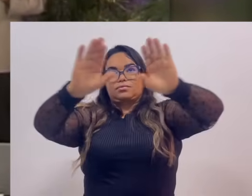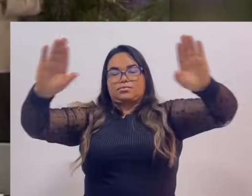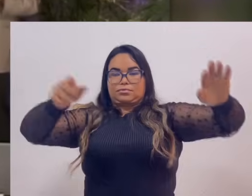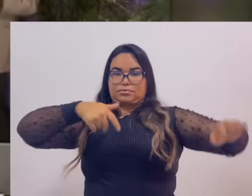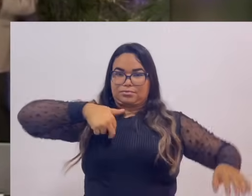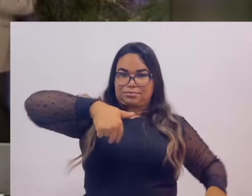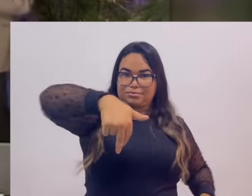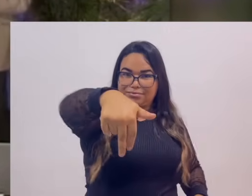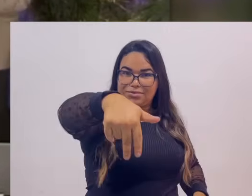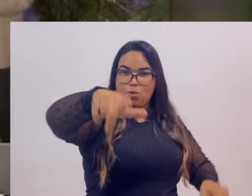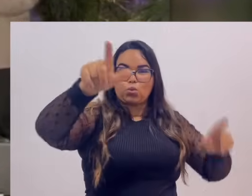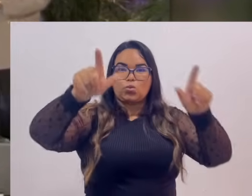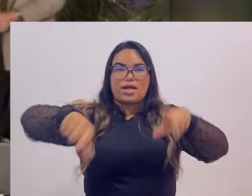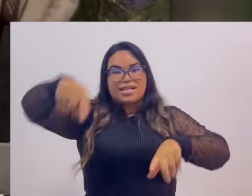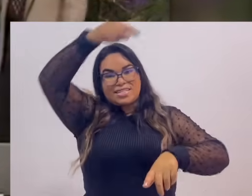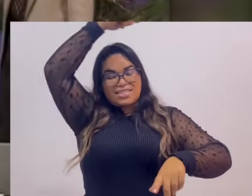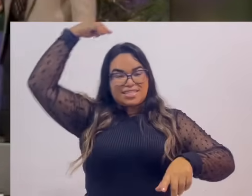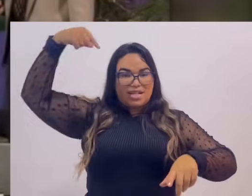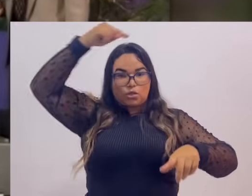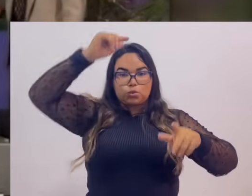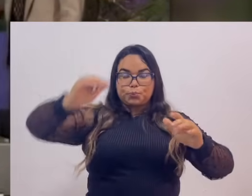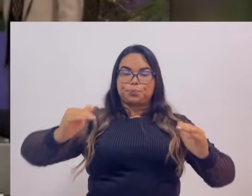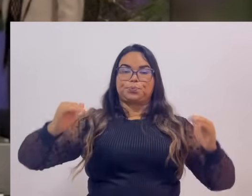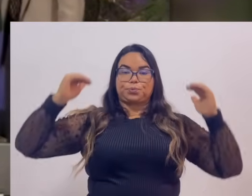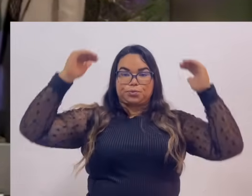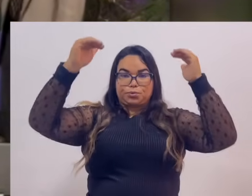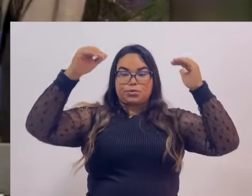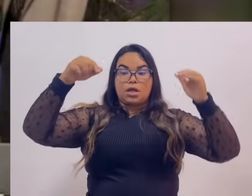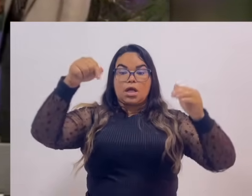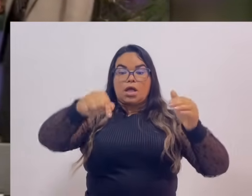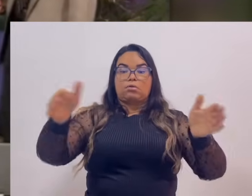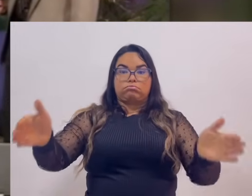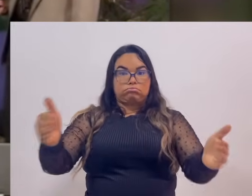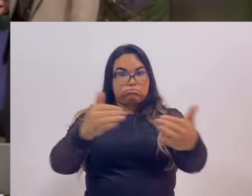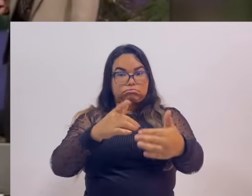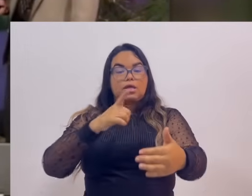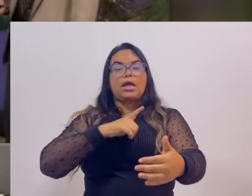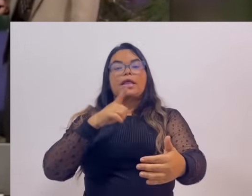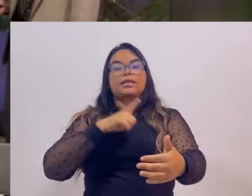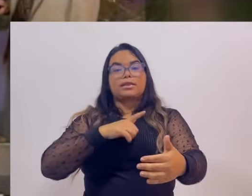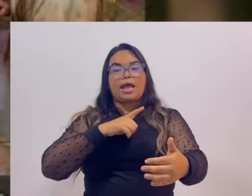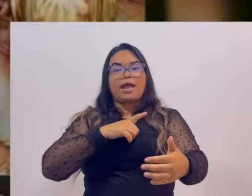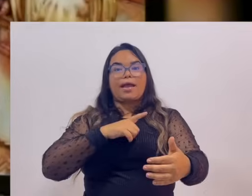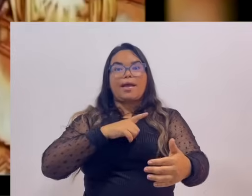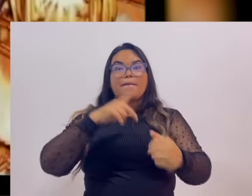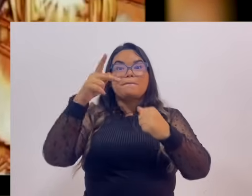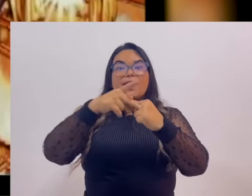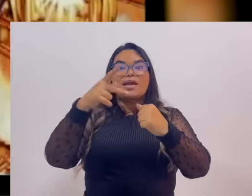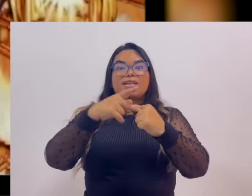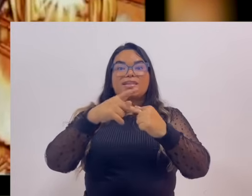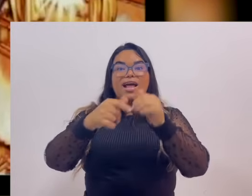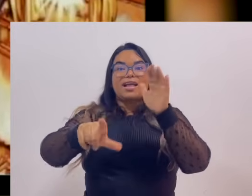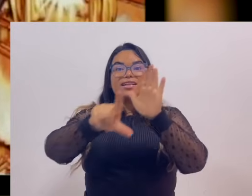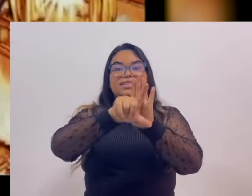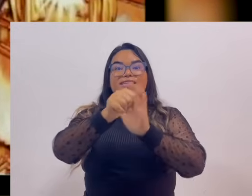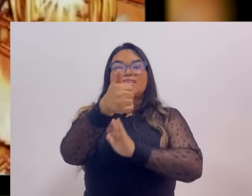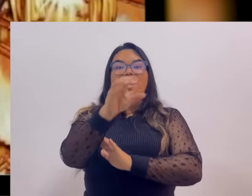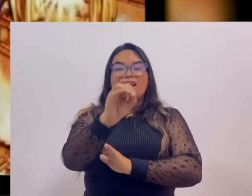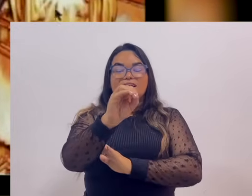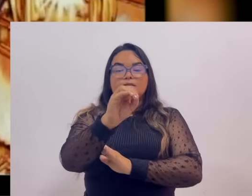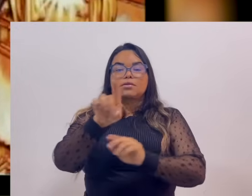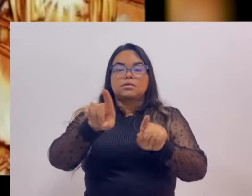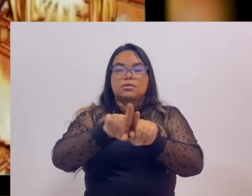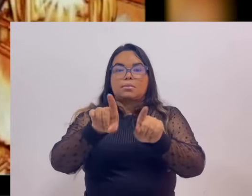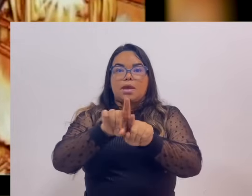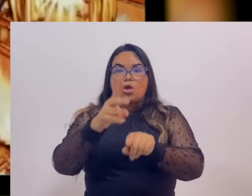e em seguida entrava na presença do Deus Santo estava na presença no lugar santíssimo e havia ali os